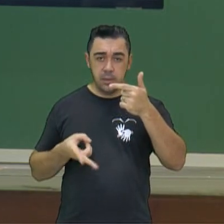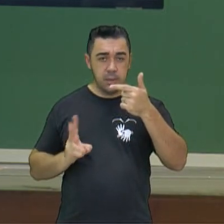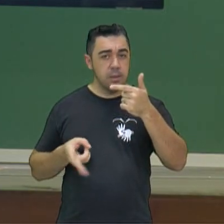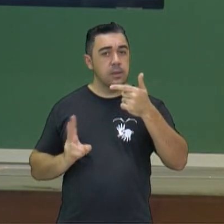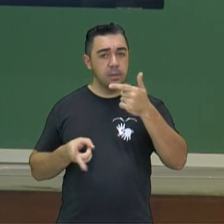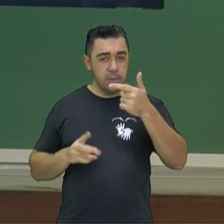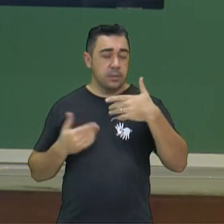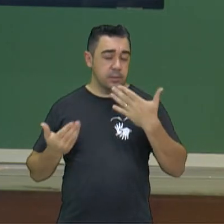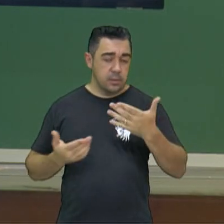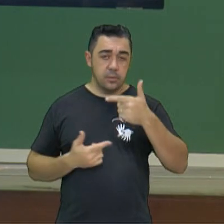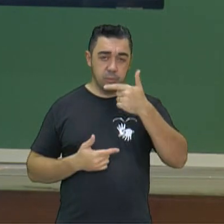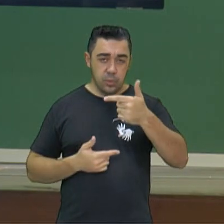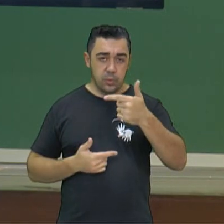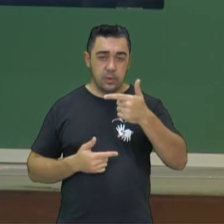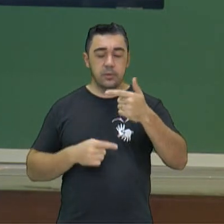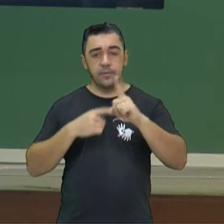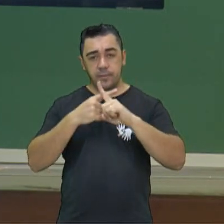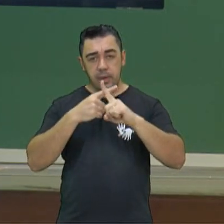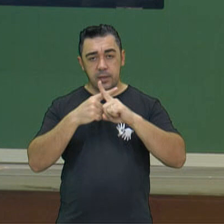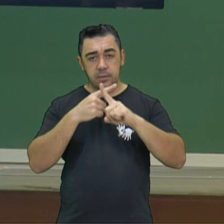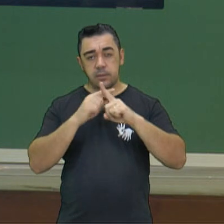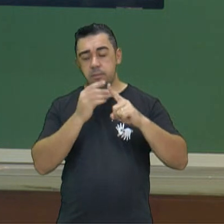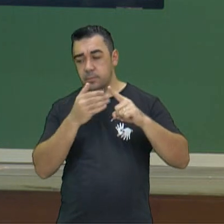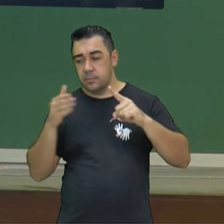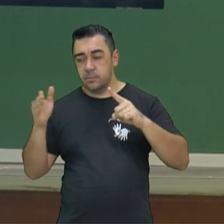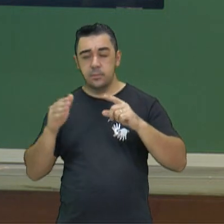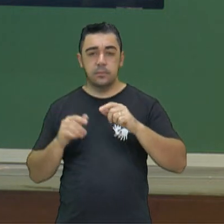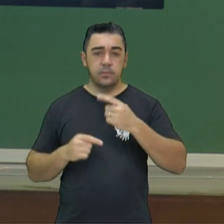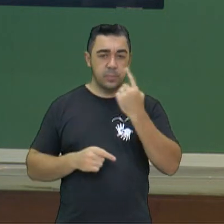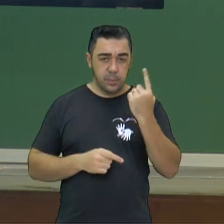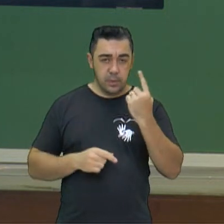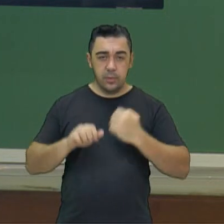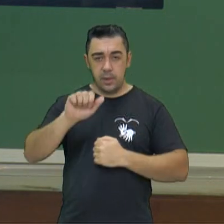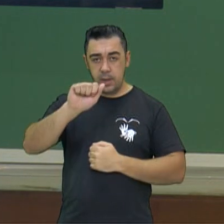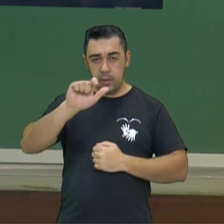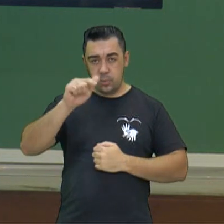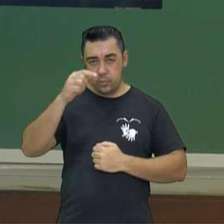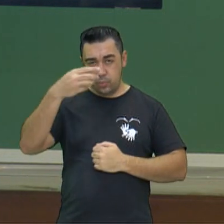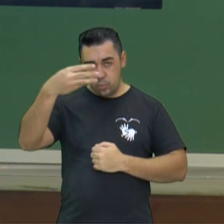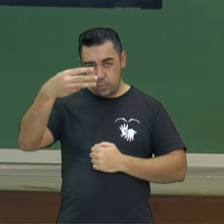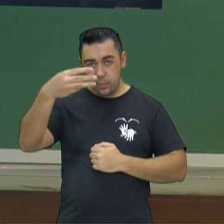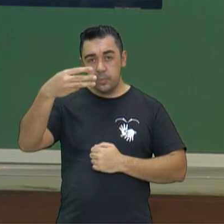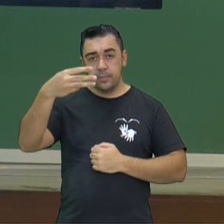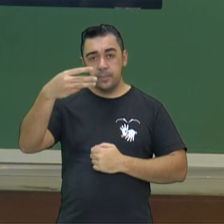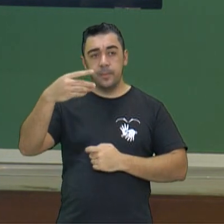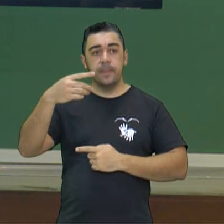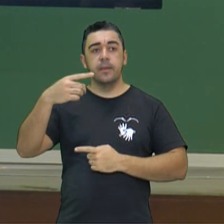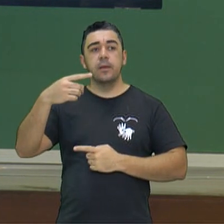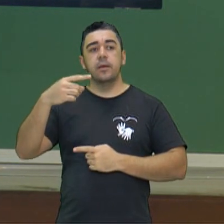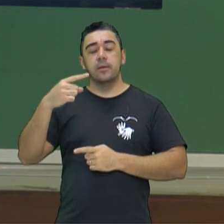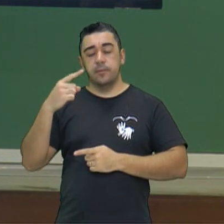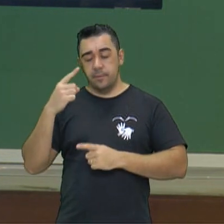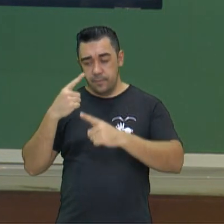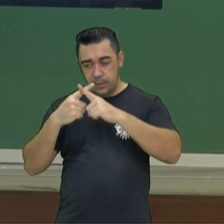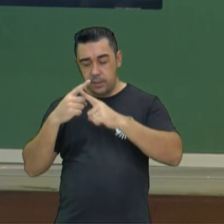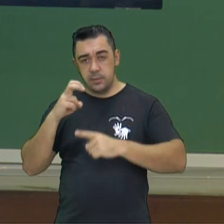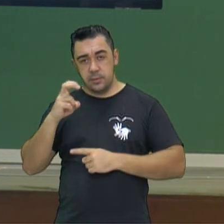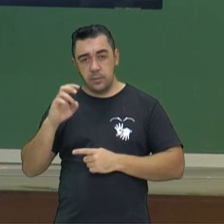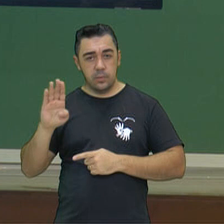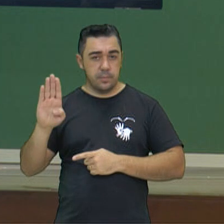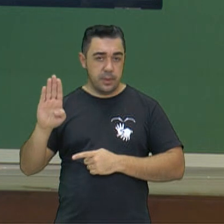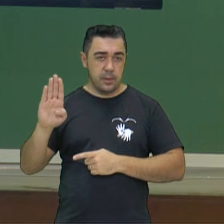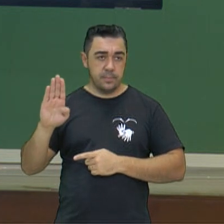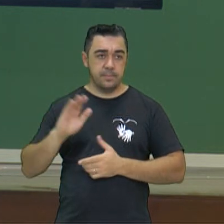entendeu? Então, 2. 2 vezes o quê? O primeiro termo, que é A ao cubo, vezes o segundo termo,